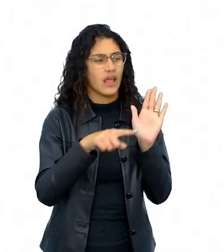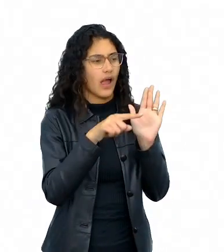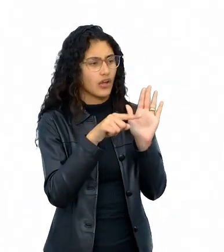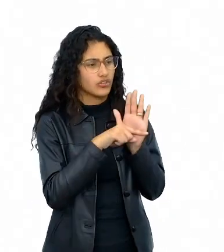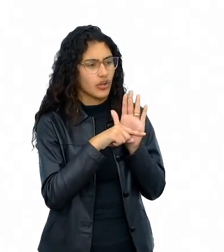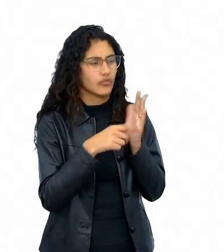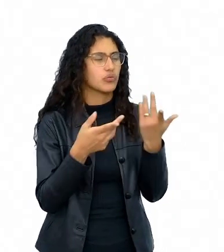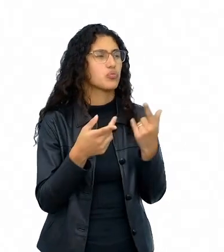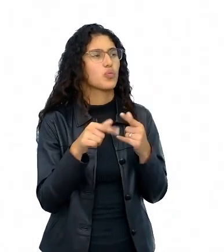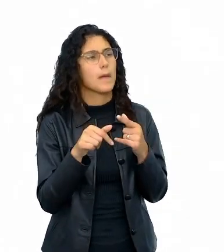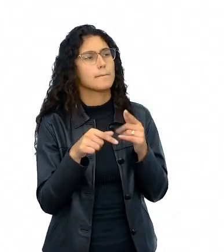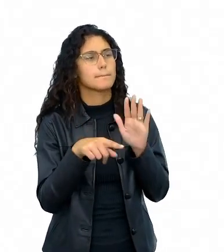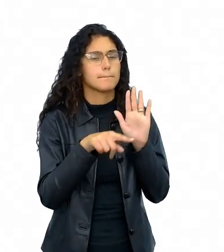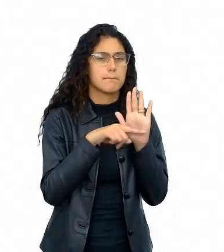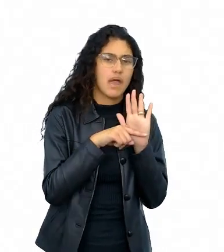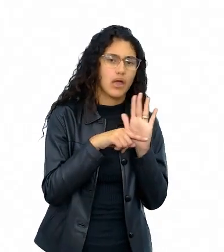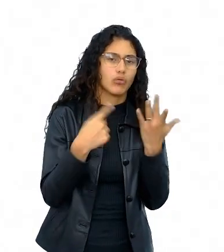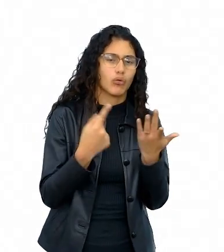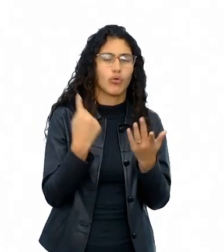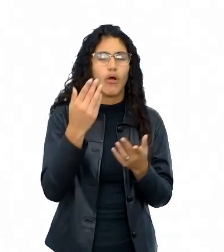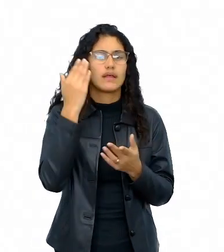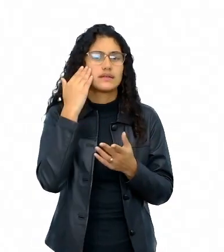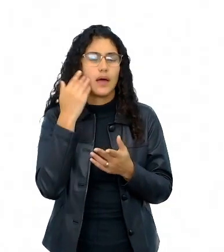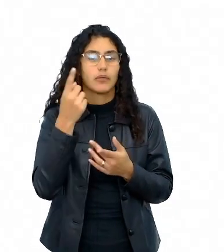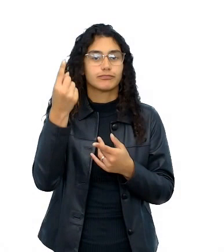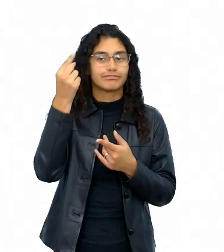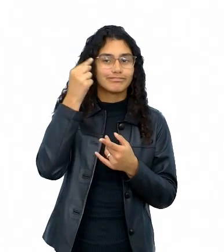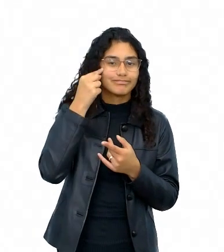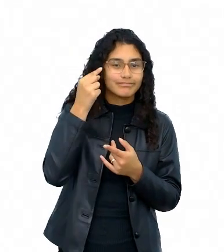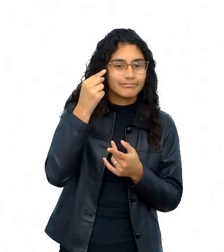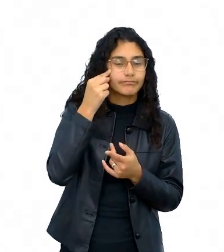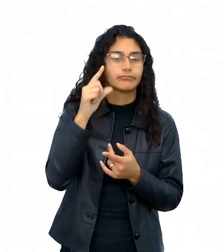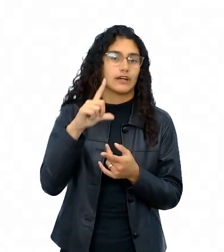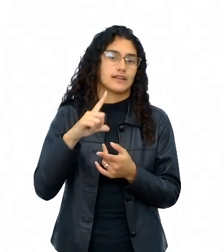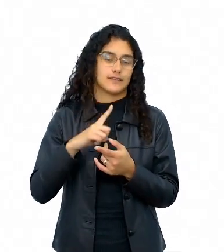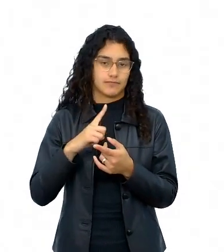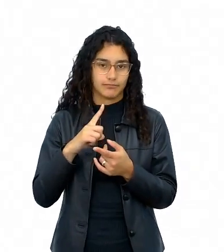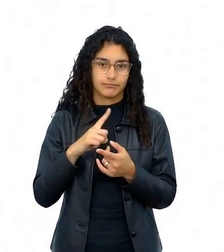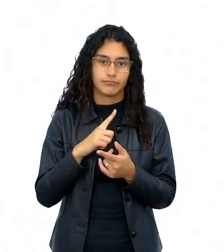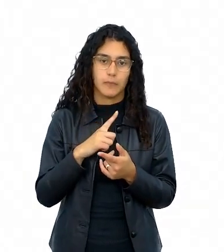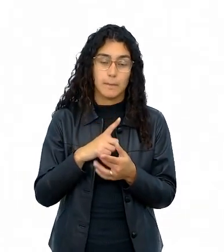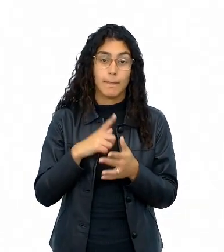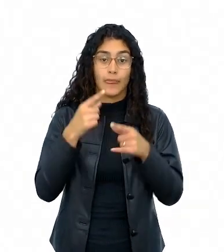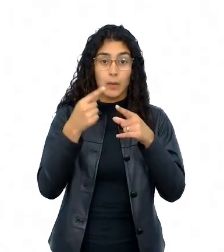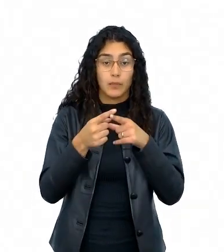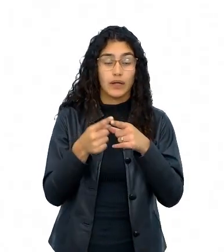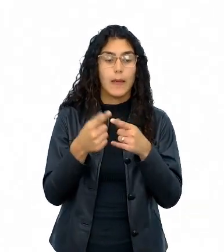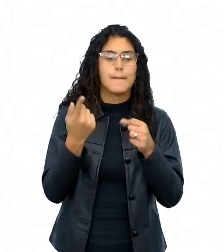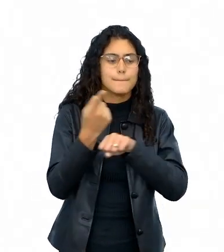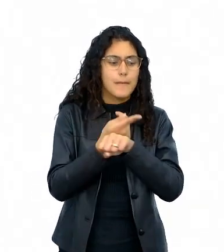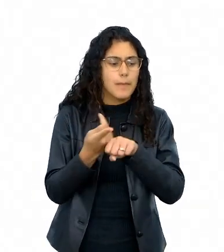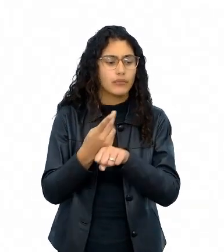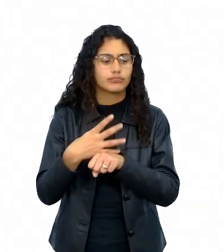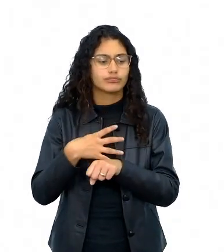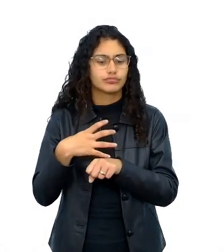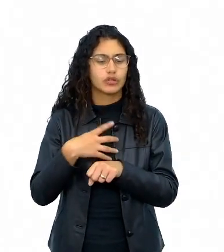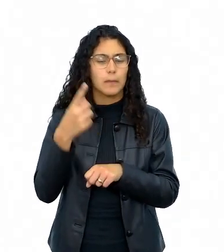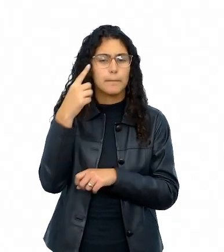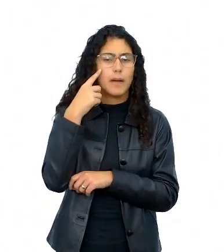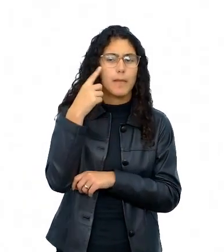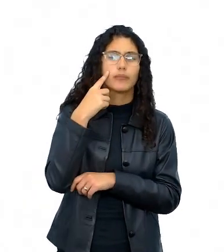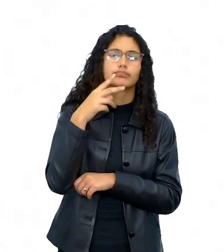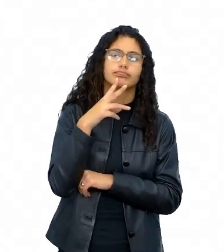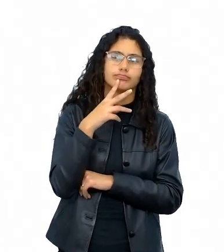é subtração? E a gente sabe que esse pensamento vai perpetuar, porque aquilo acaba ficando muito forte, né,